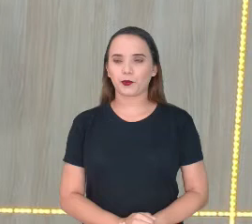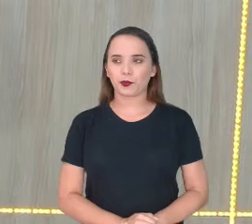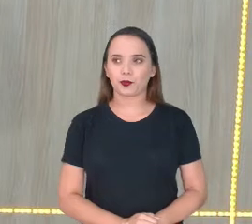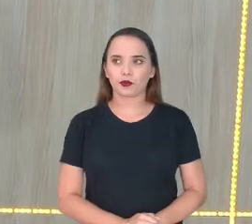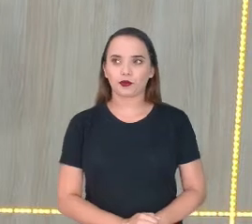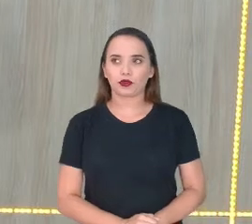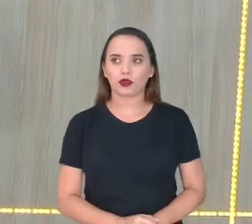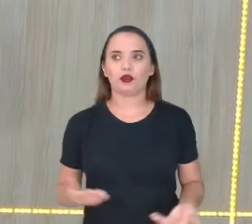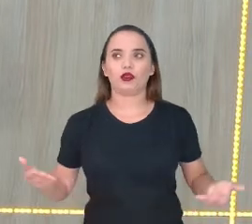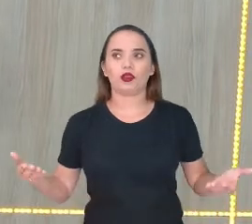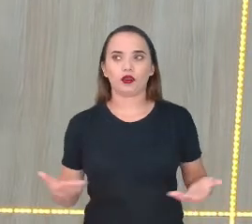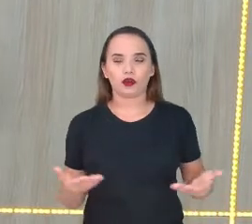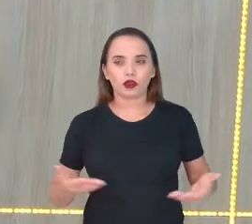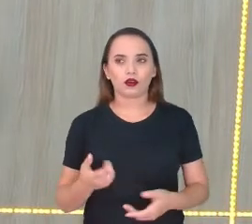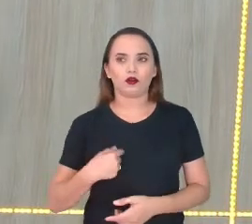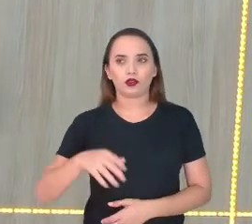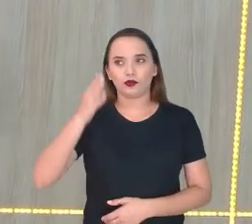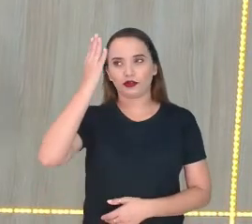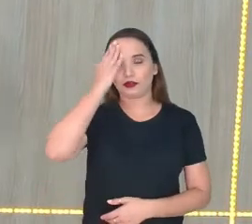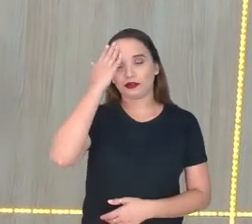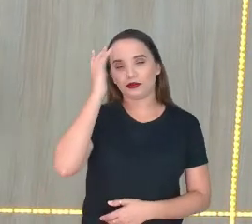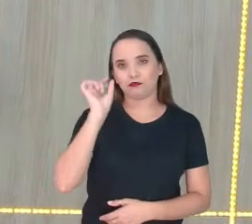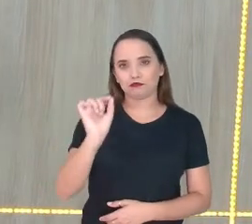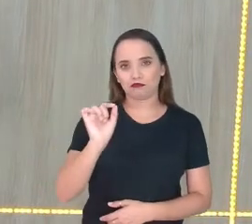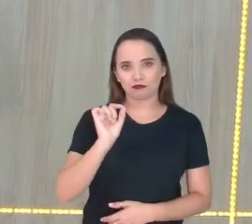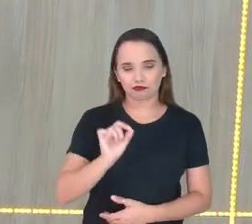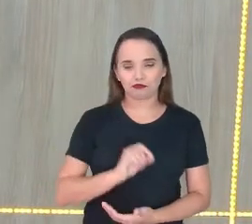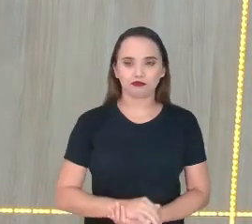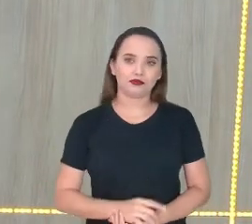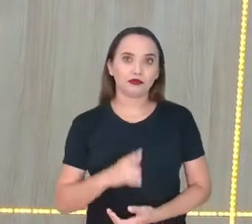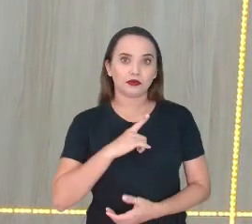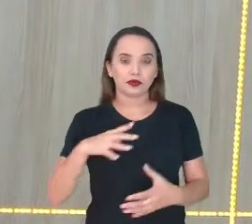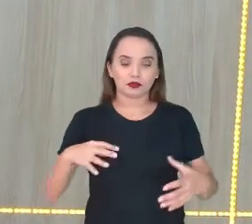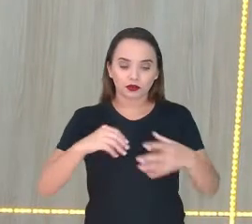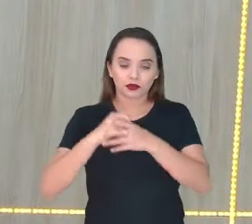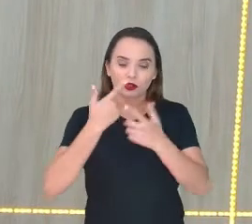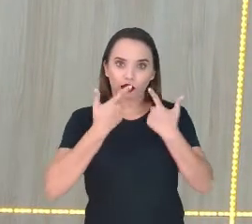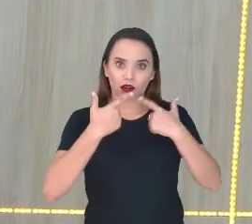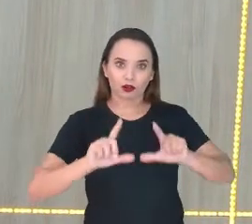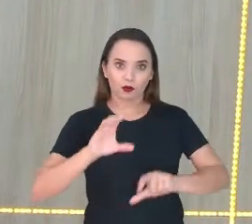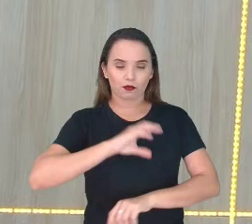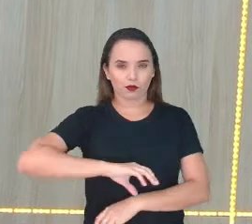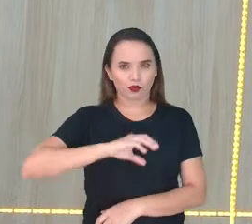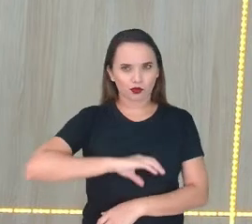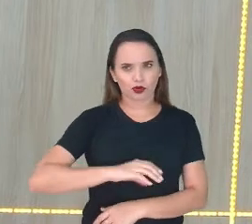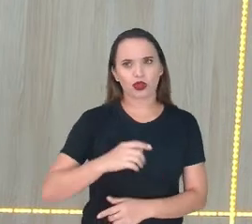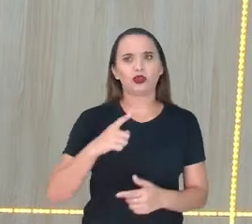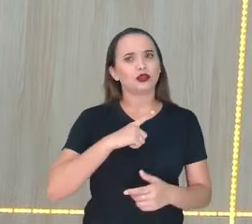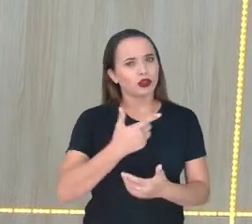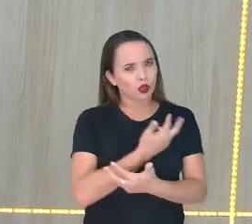E aqui a gente vai ver o quê? Que existe na língua portuguesa alguns